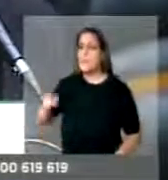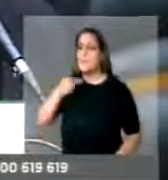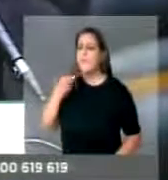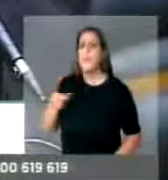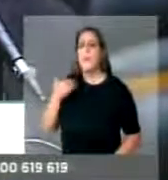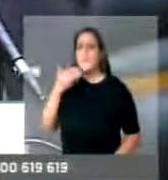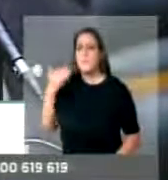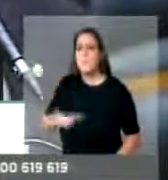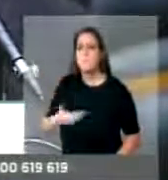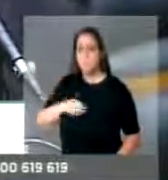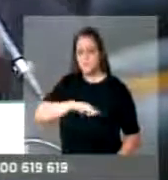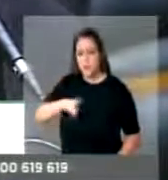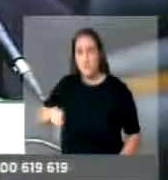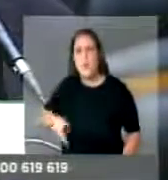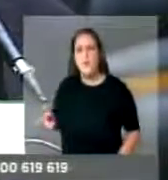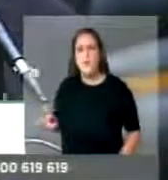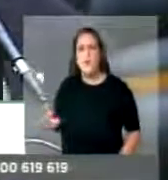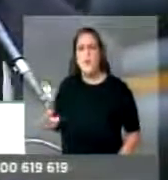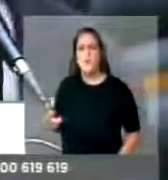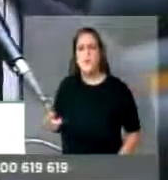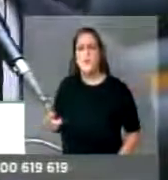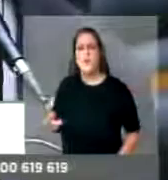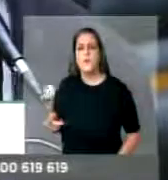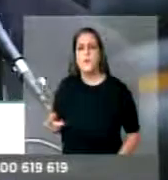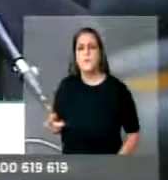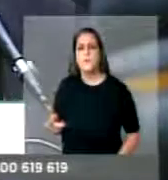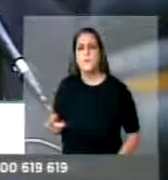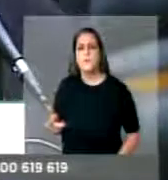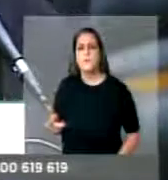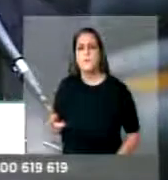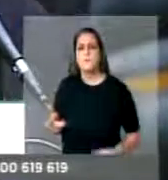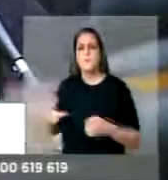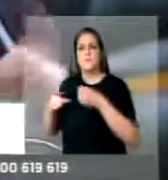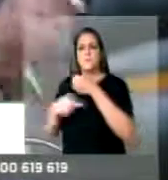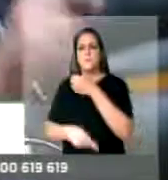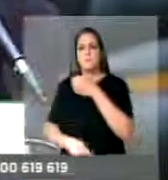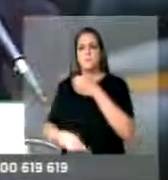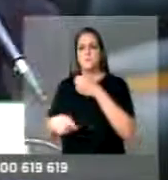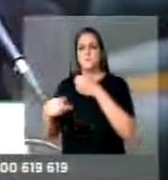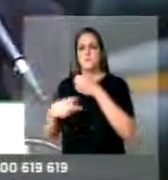o MP, do que pede o Ministério Público,